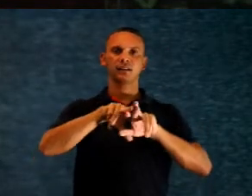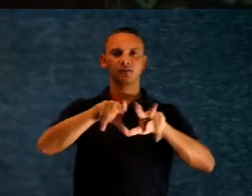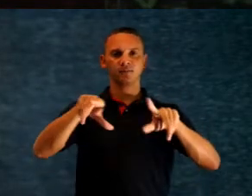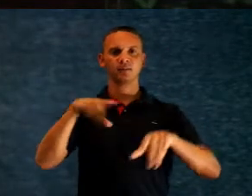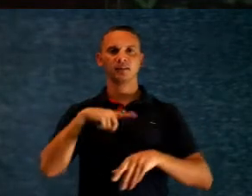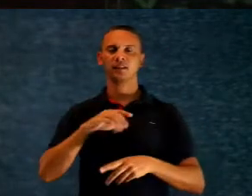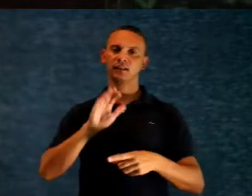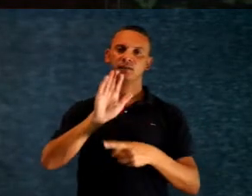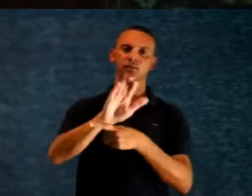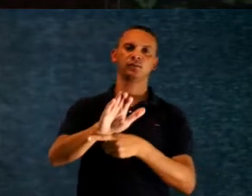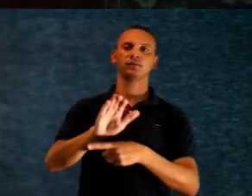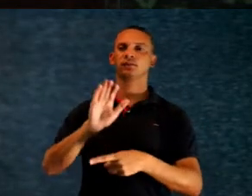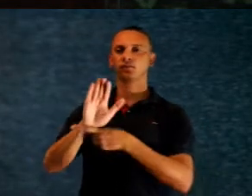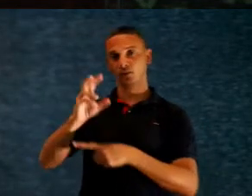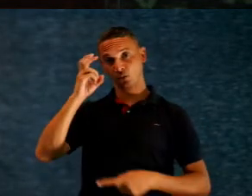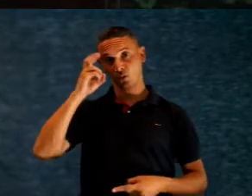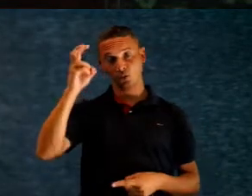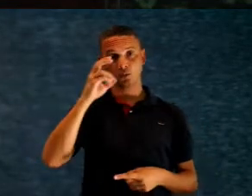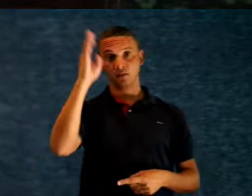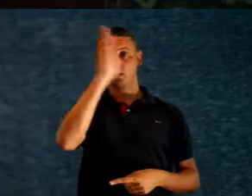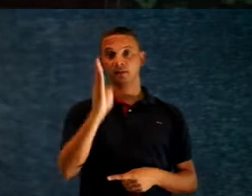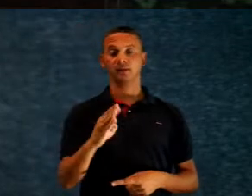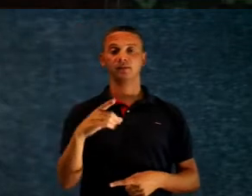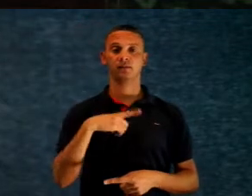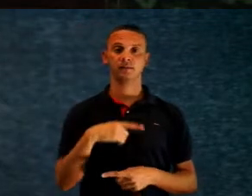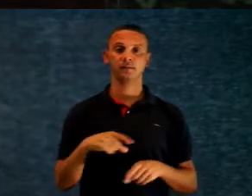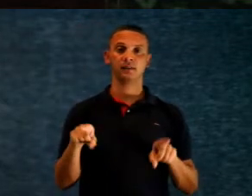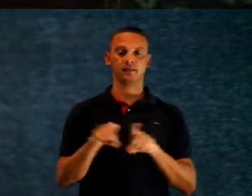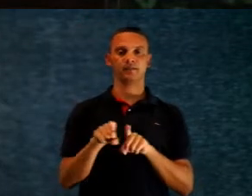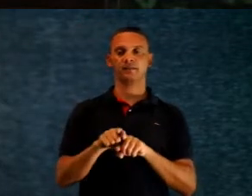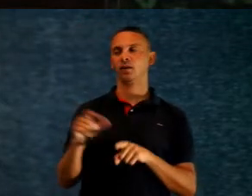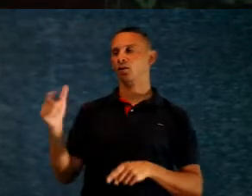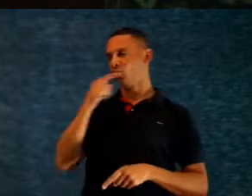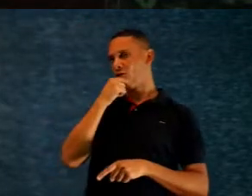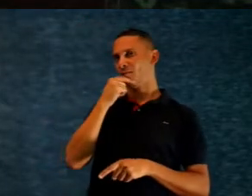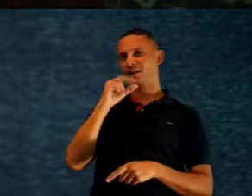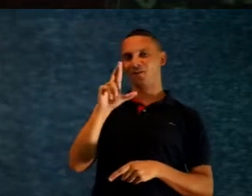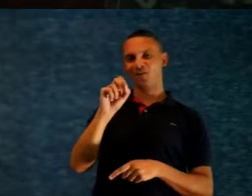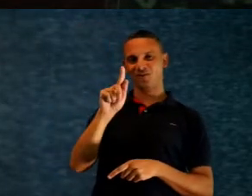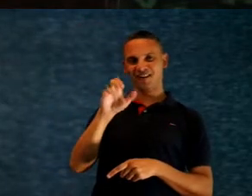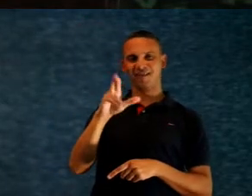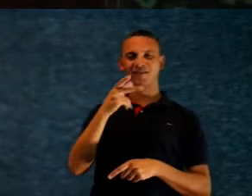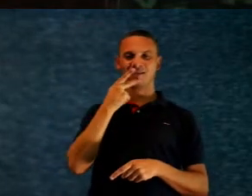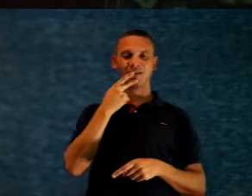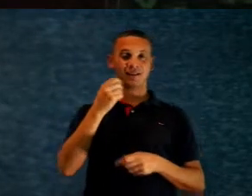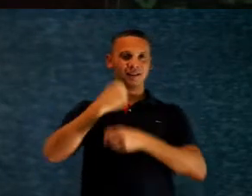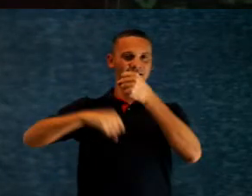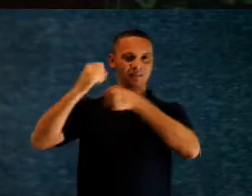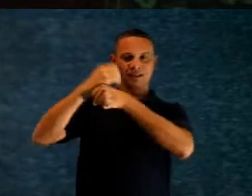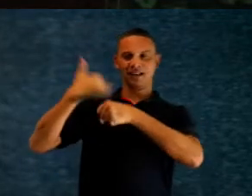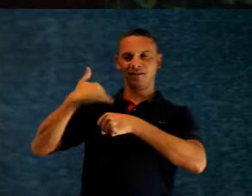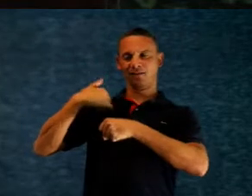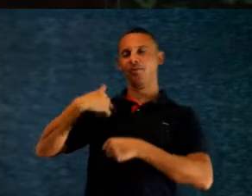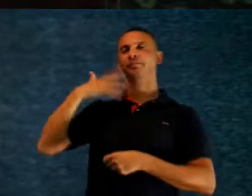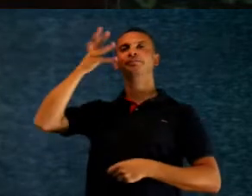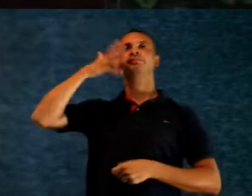Letras fazem pela cultura do Brasil. E Rogério lembrou muito bem, o ano passado, quando aqui estive para prestar